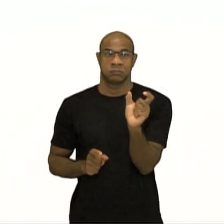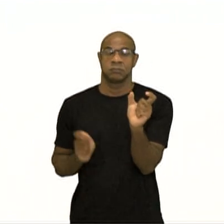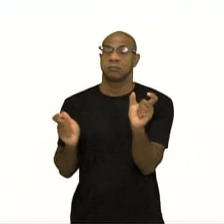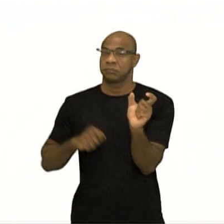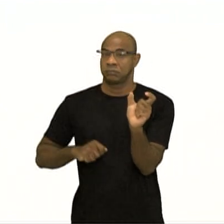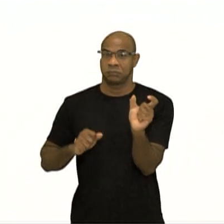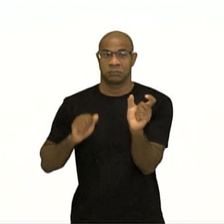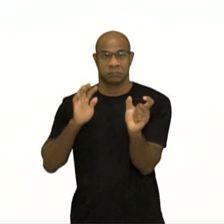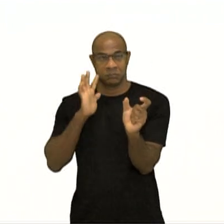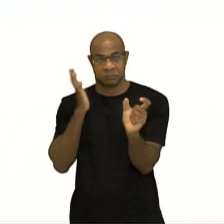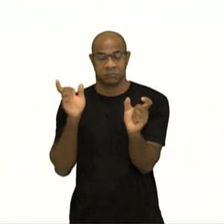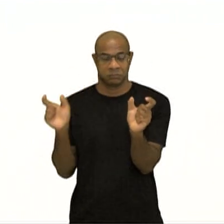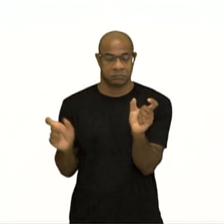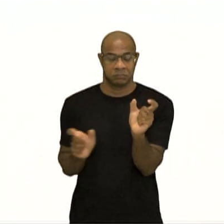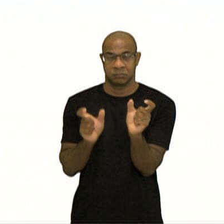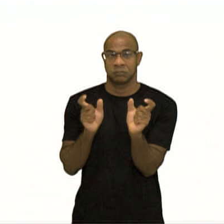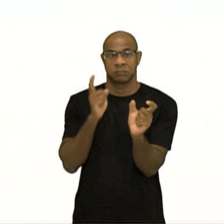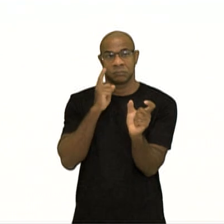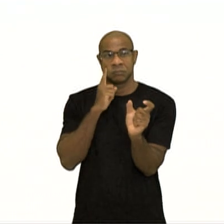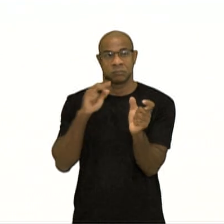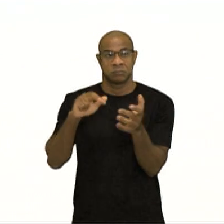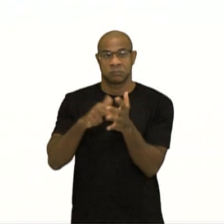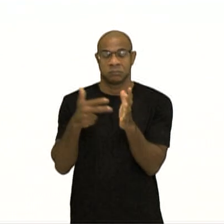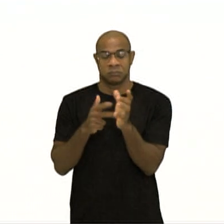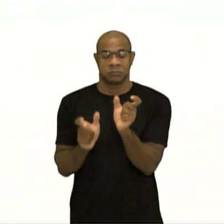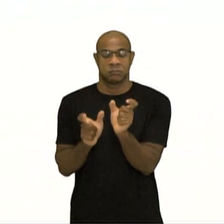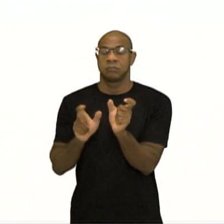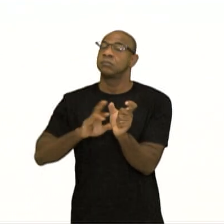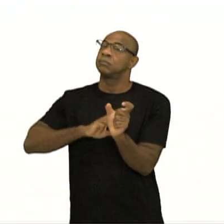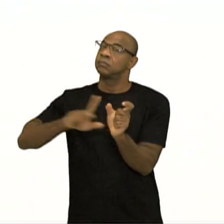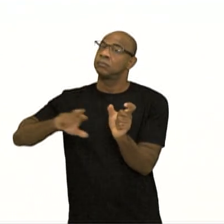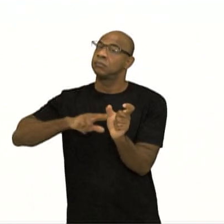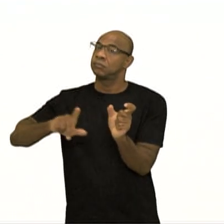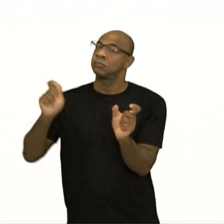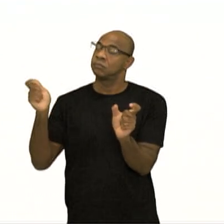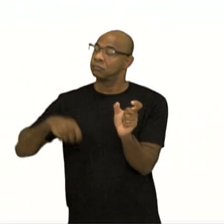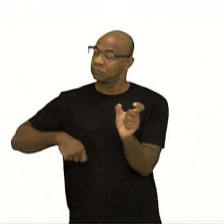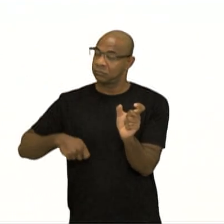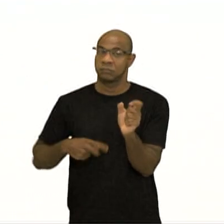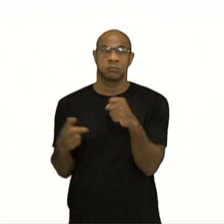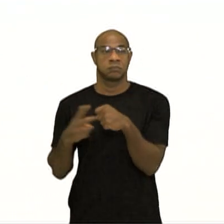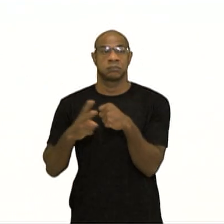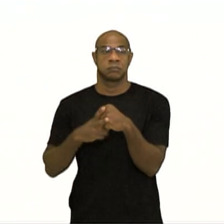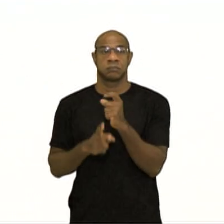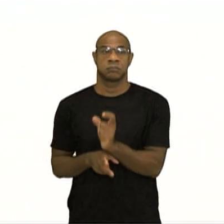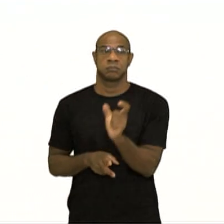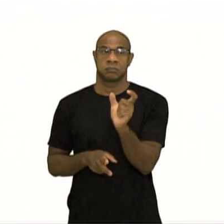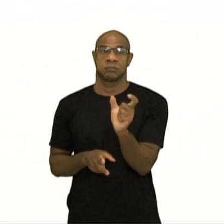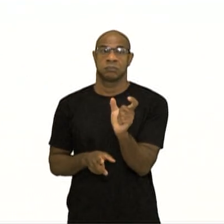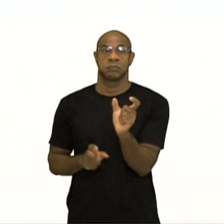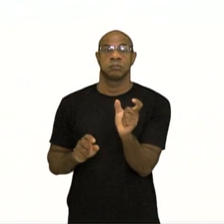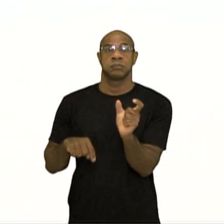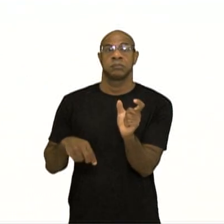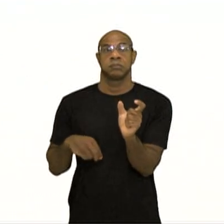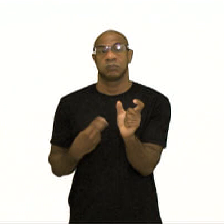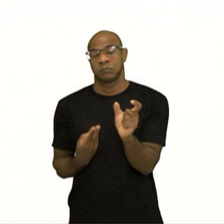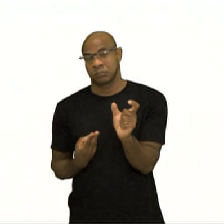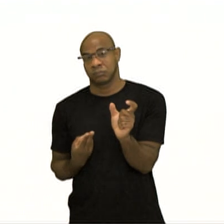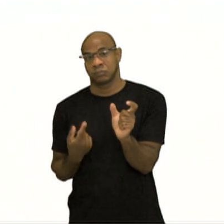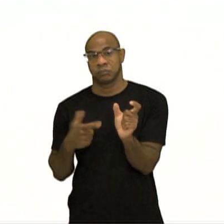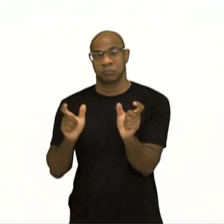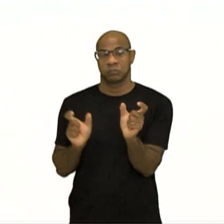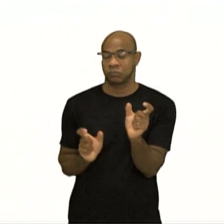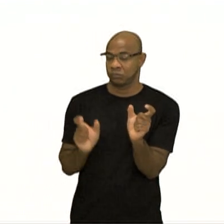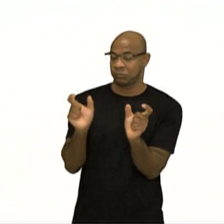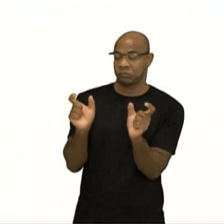podem resultar em um verbo cujo significado é completamente diferente do verbo ou da partícula.